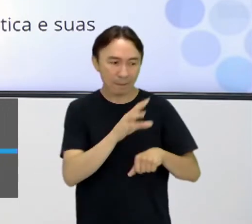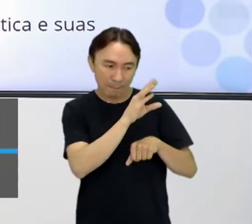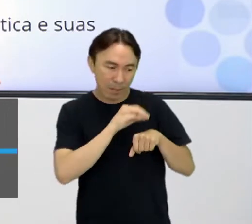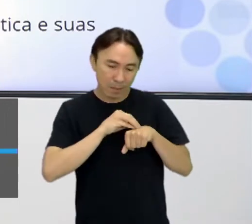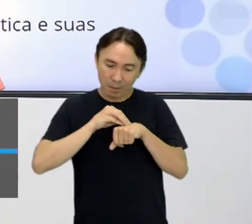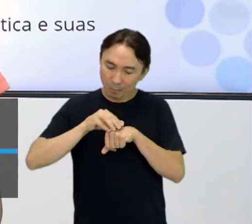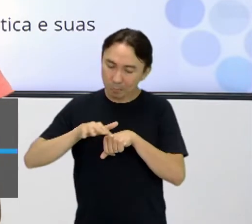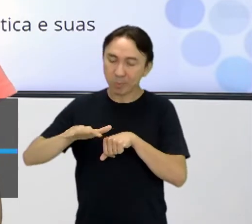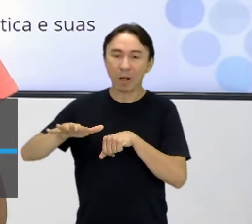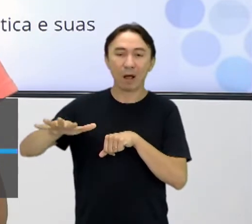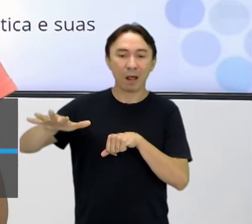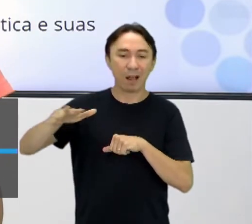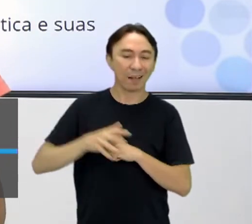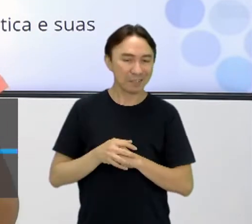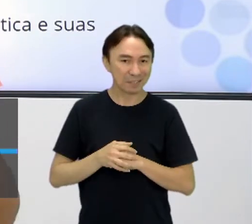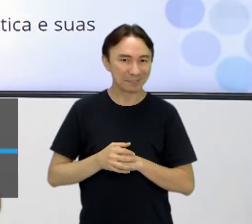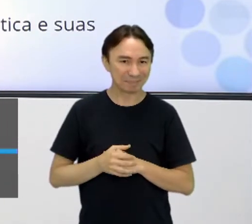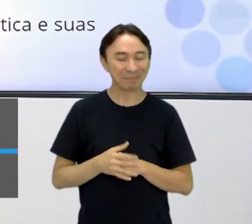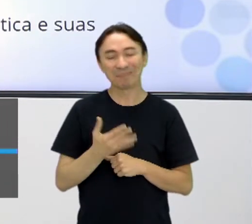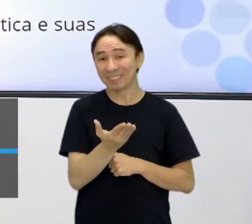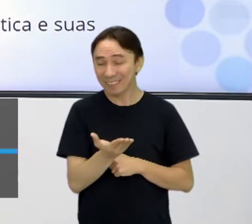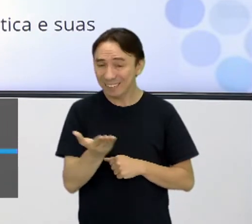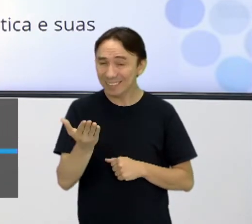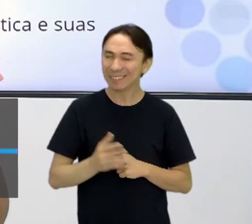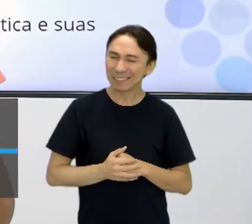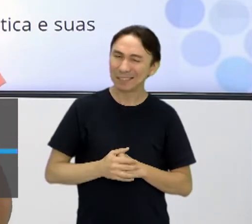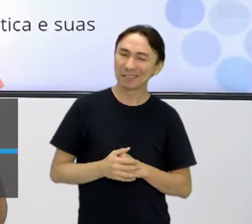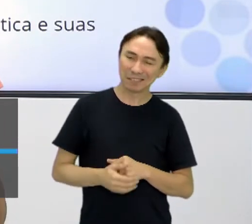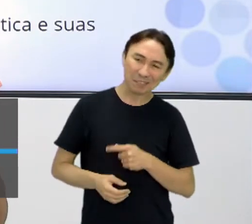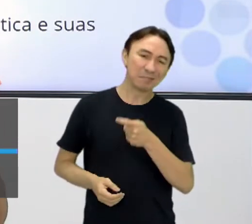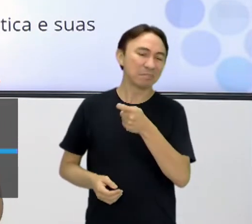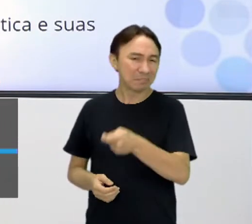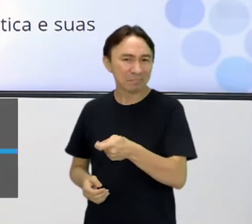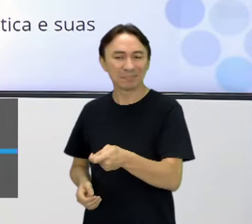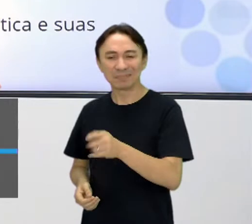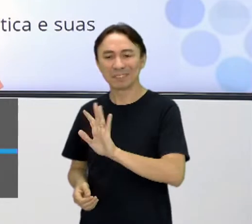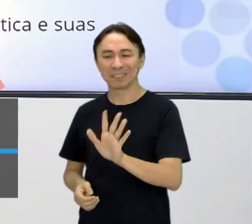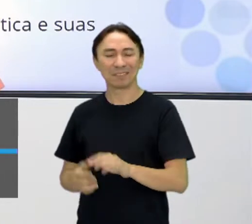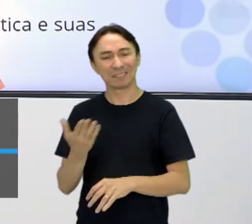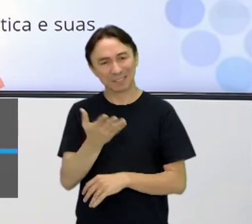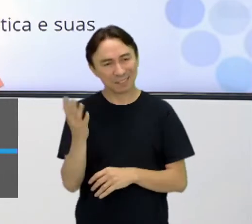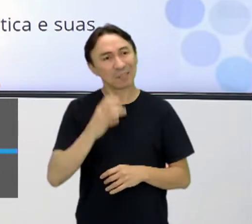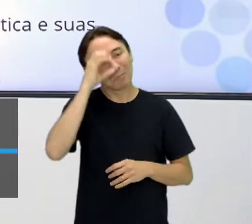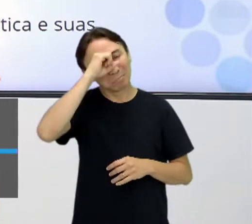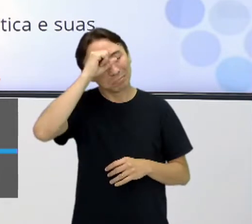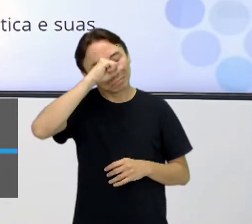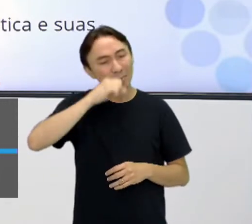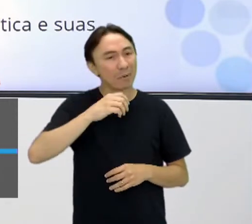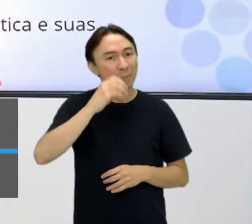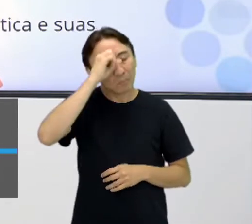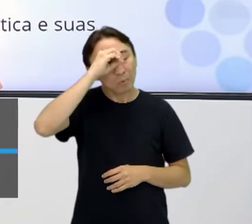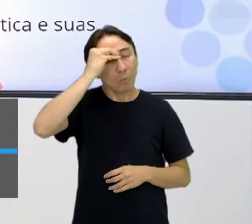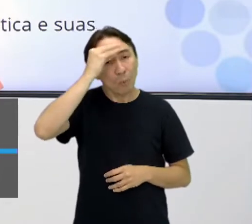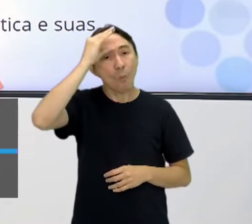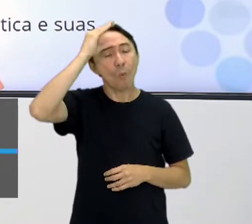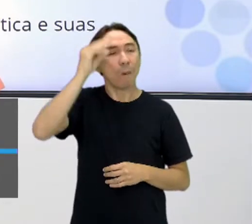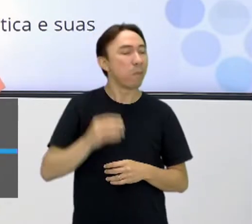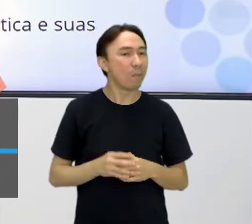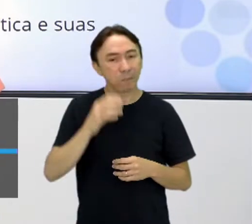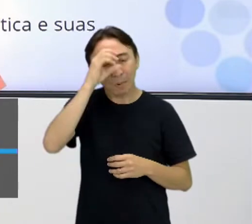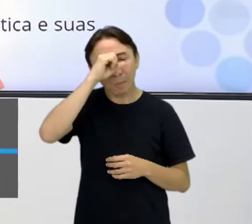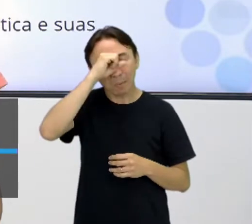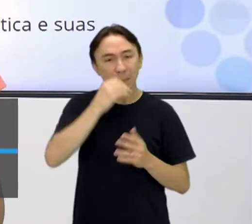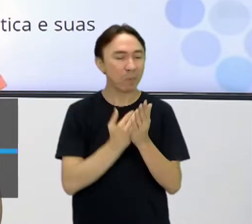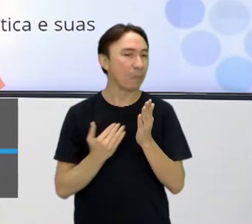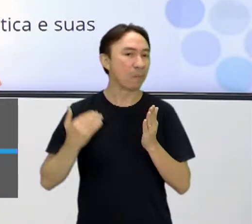né, não impor, né, mas conversar e sugerir que vocês, né, ampliem os conhecimentos aí através da nossa aula, tudo